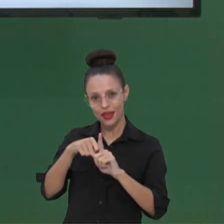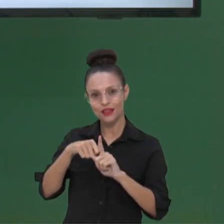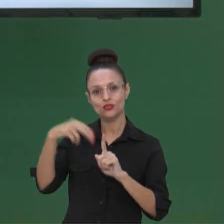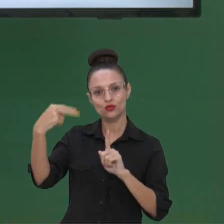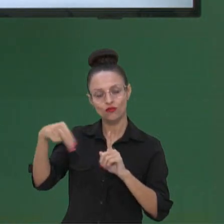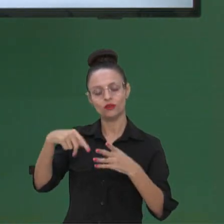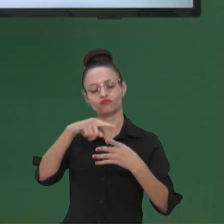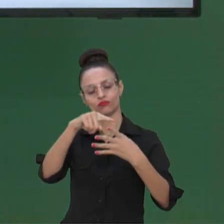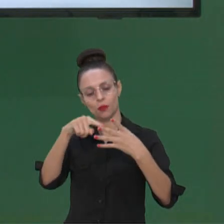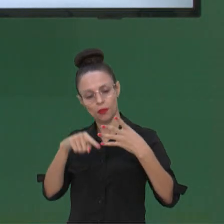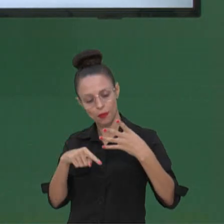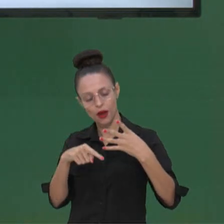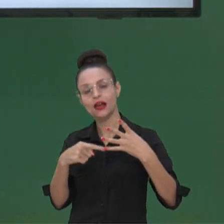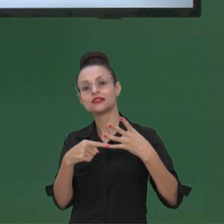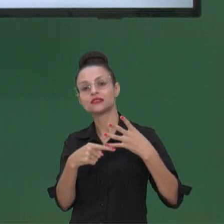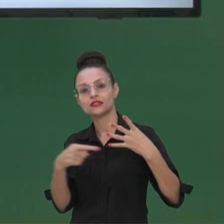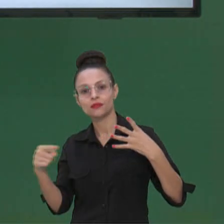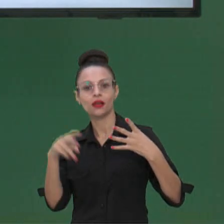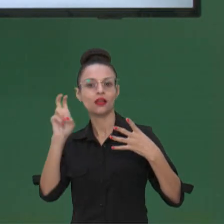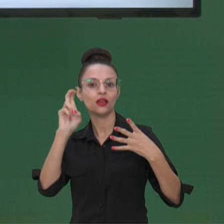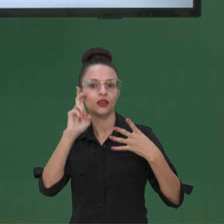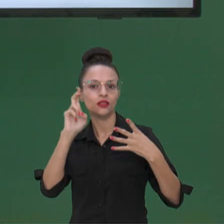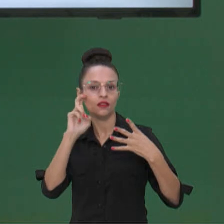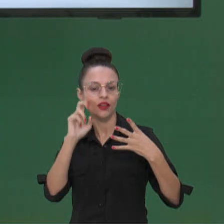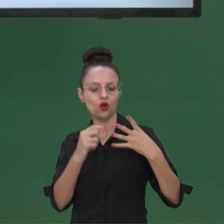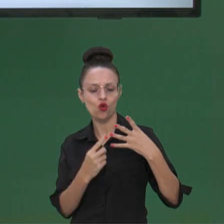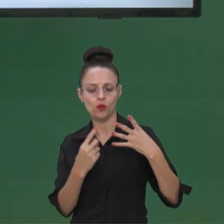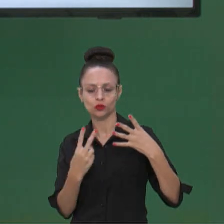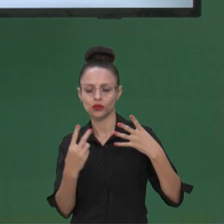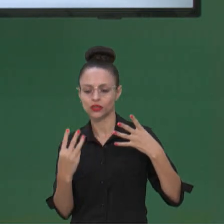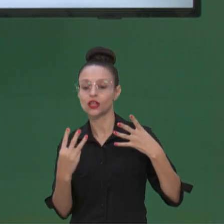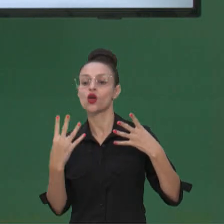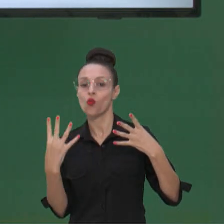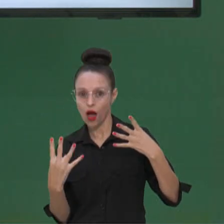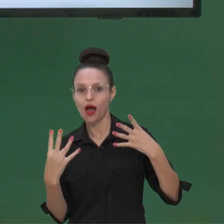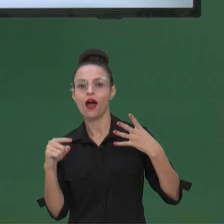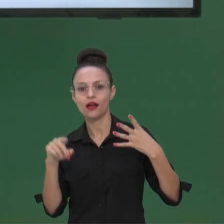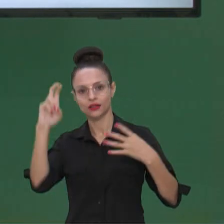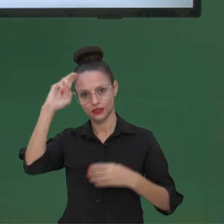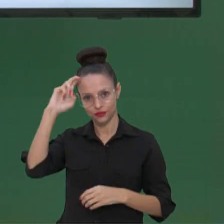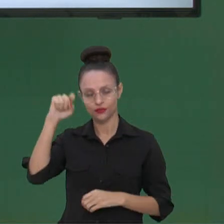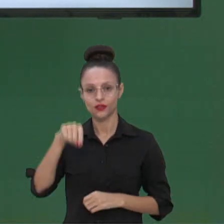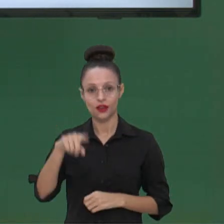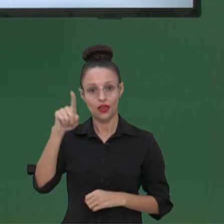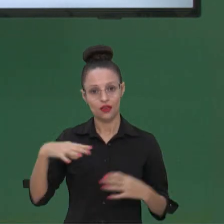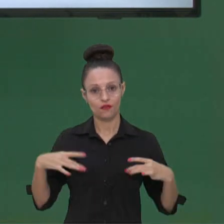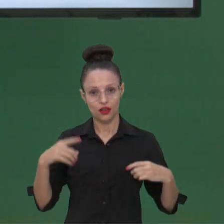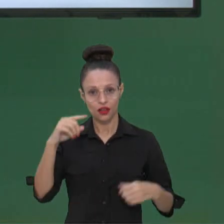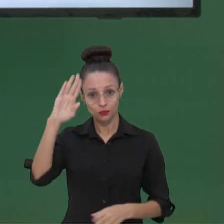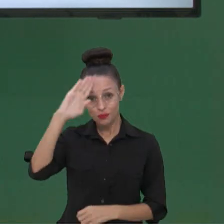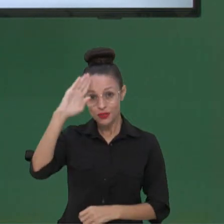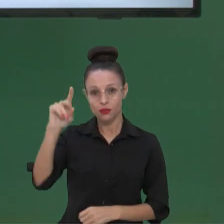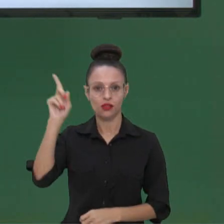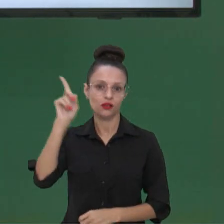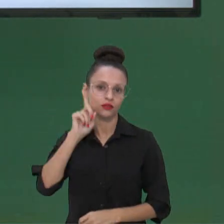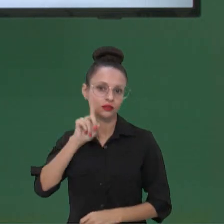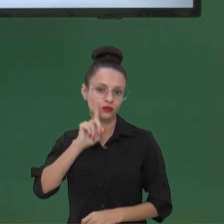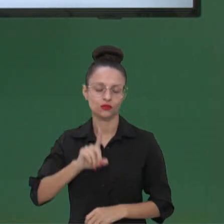desde 1941 é feriado nacional no país. É hoje o principal feriado nos Estados